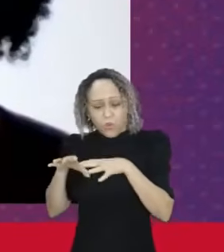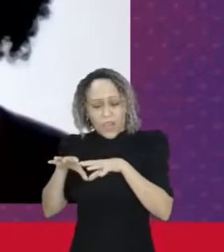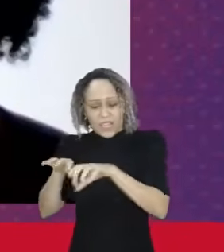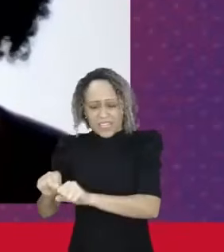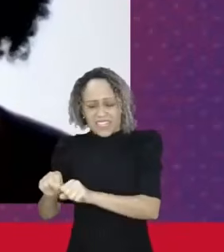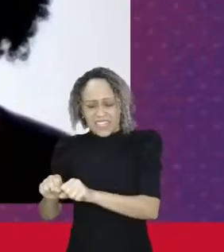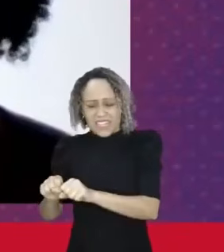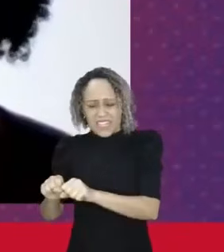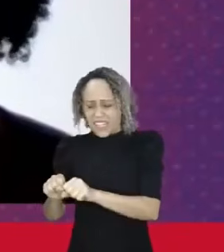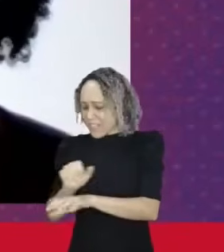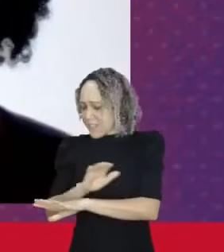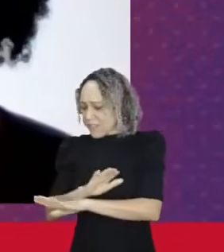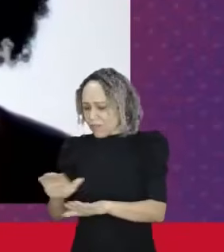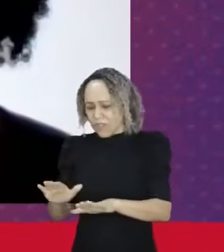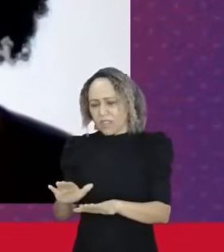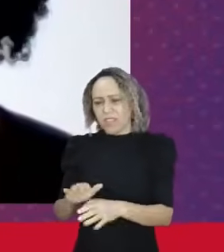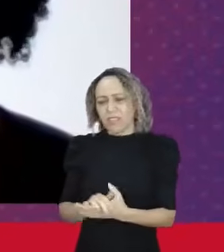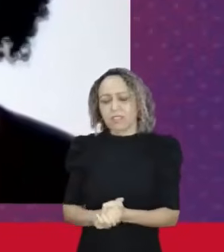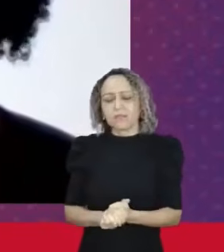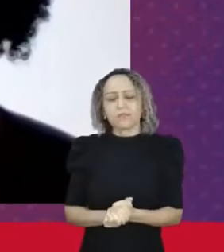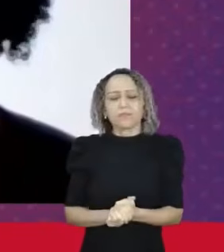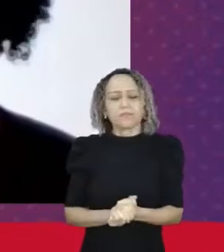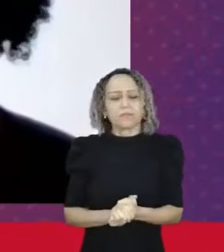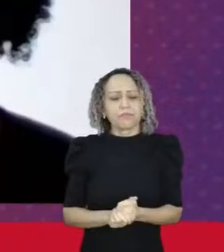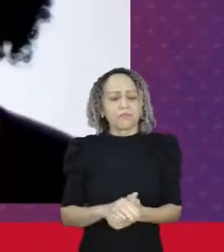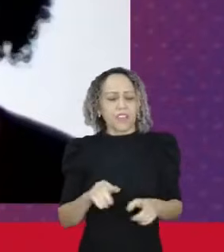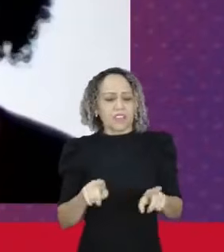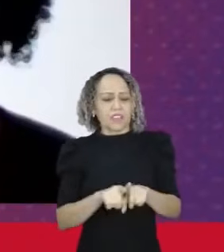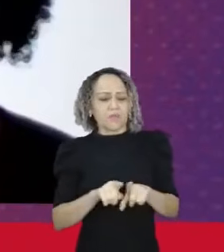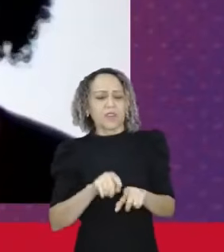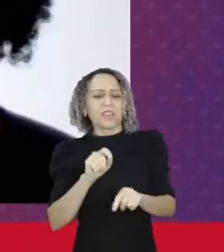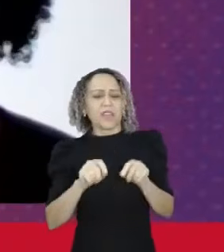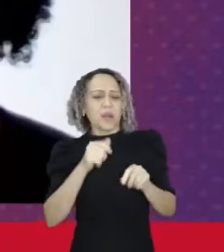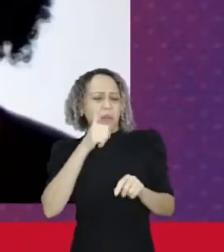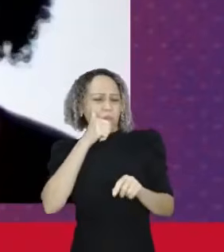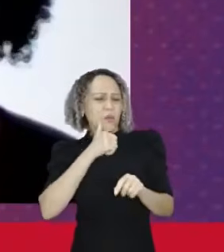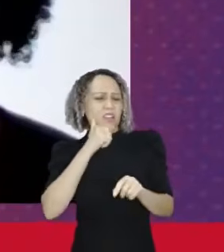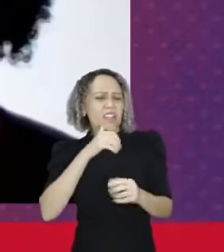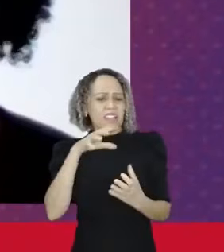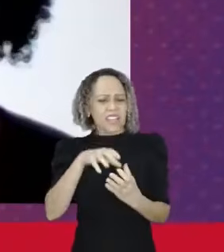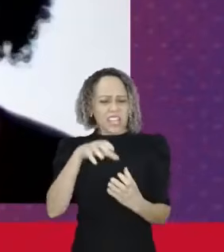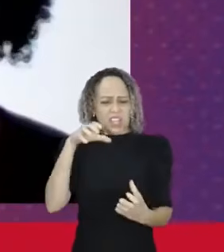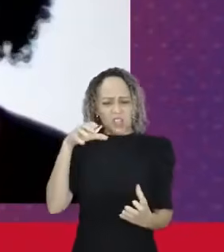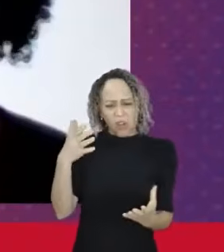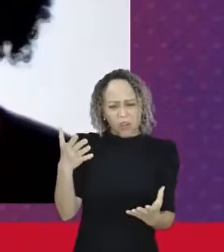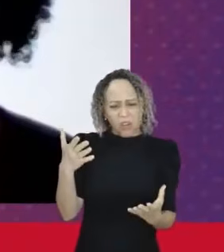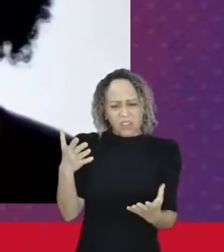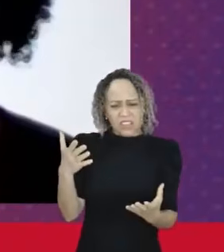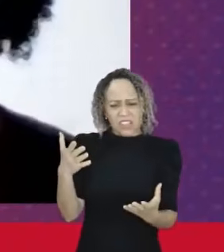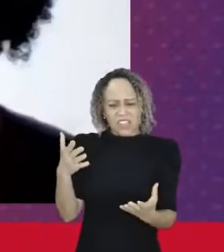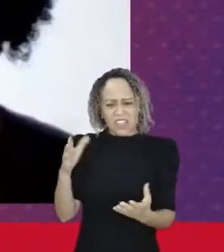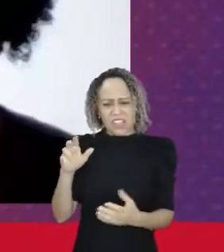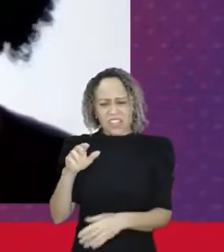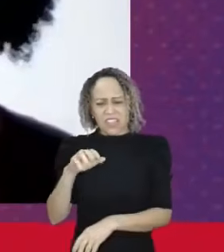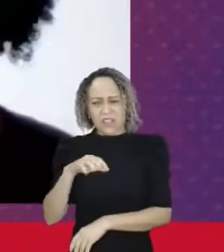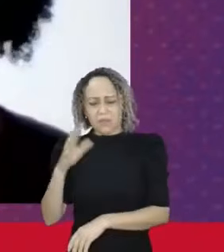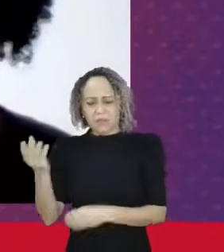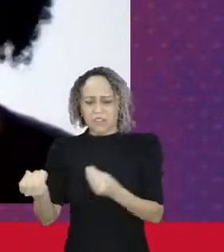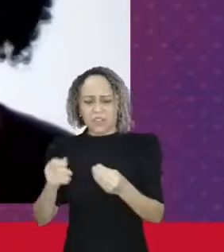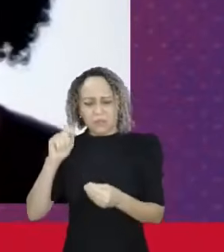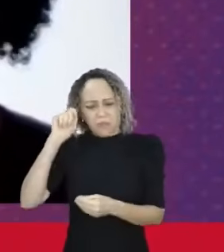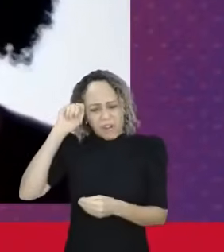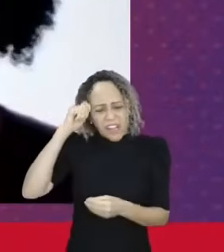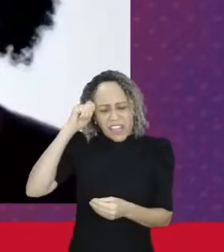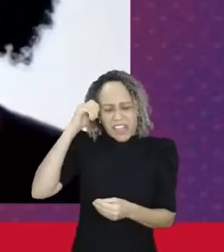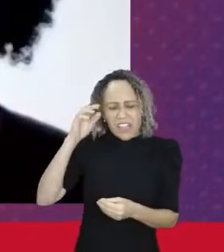eliminação de mulheres mais velhas quando elas não serviam mais, seja para o usufruto de seus